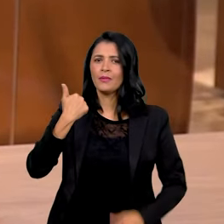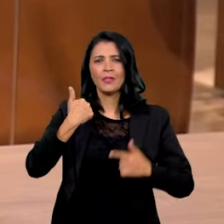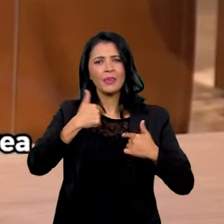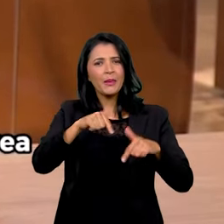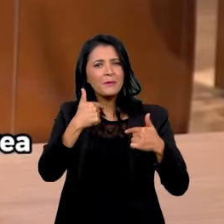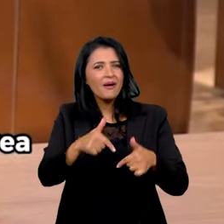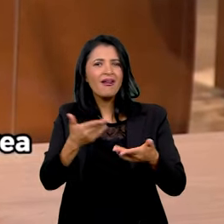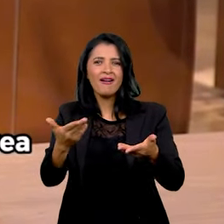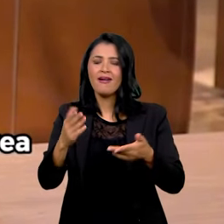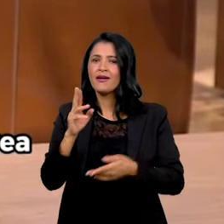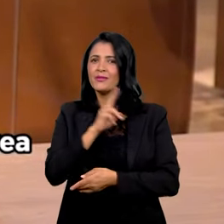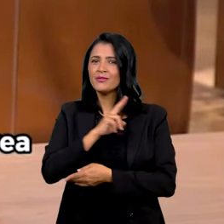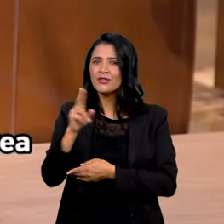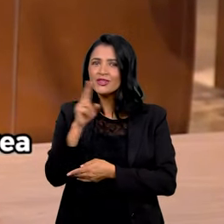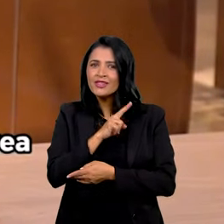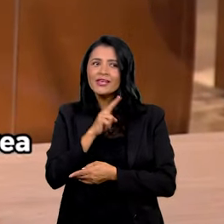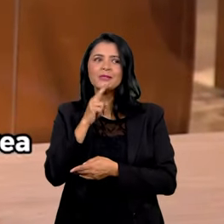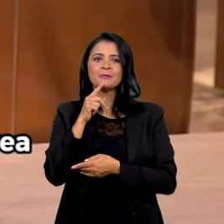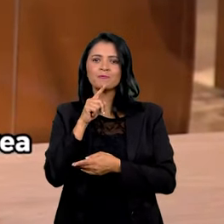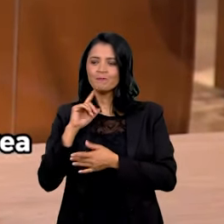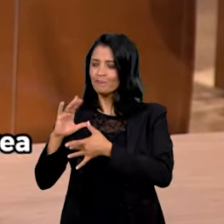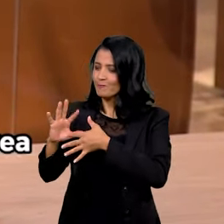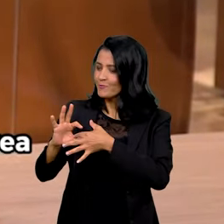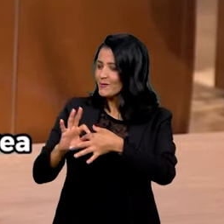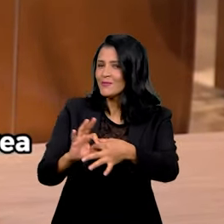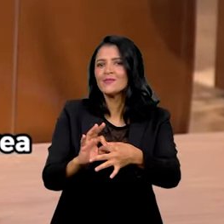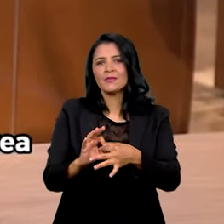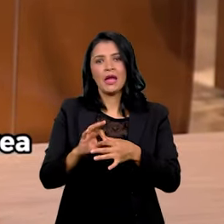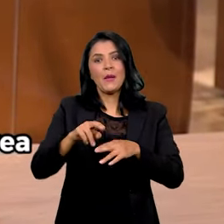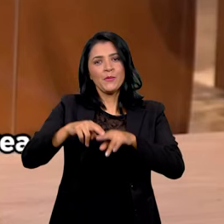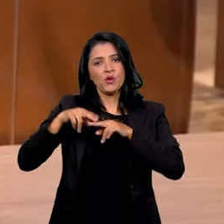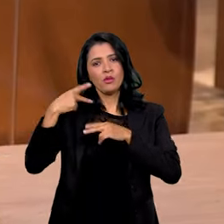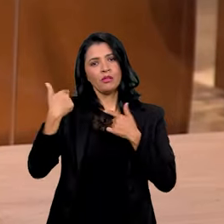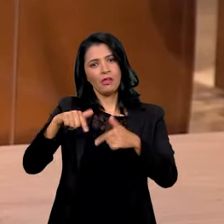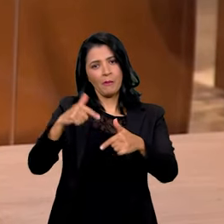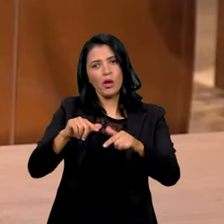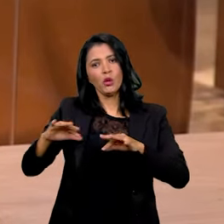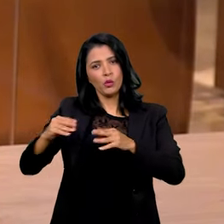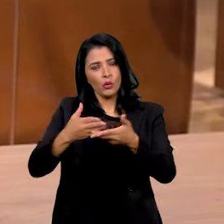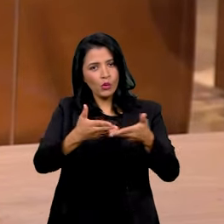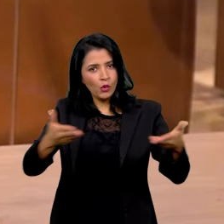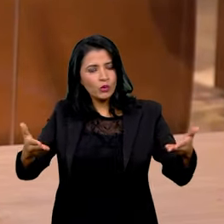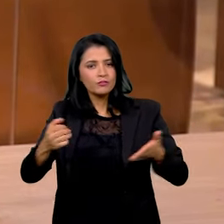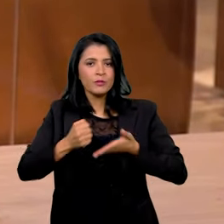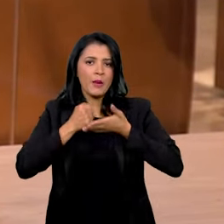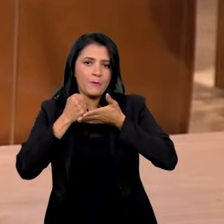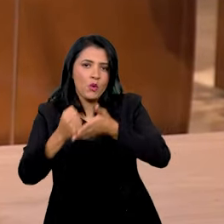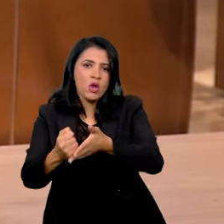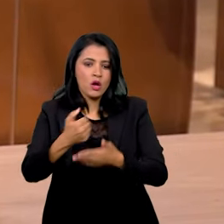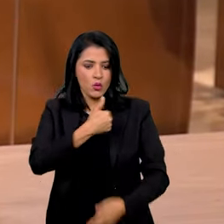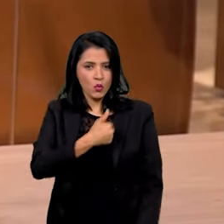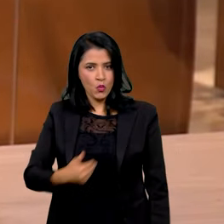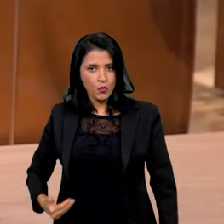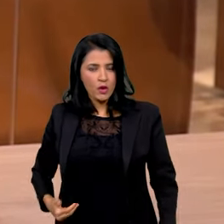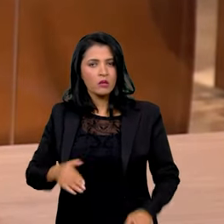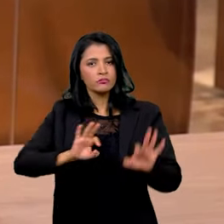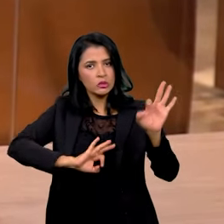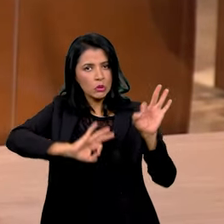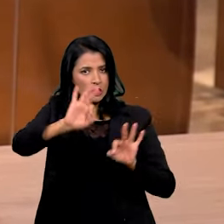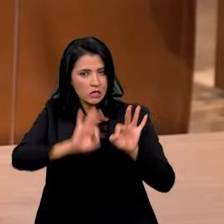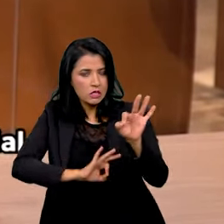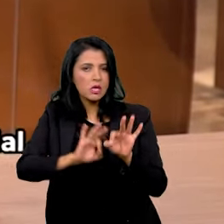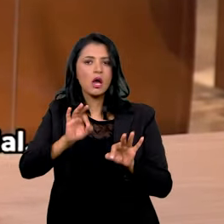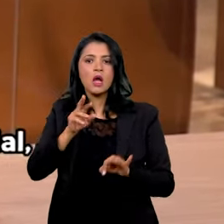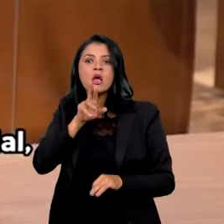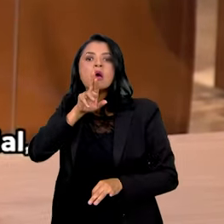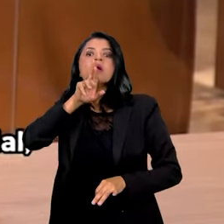fica a disposição para continuar trabalhando nessa área tão importante para que junto com o governo